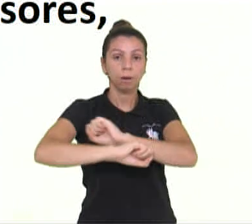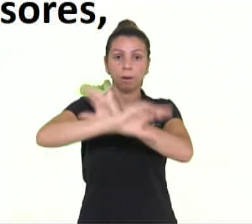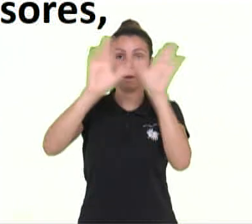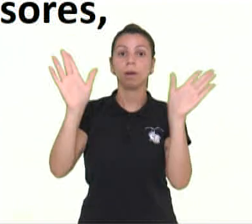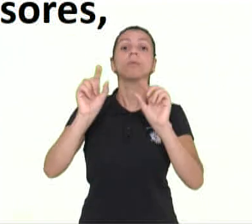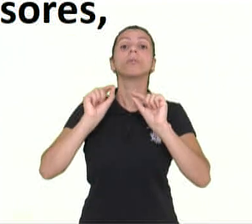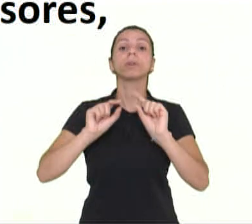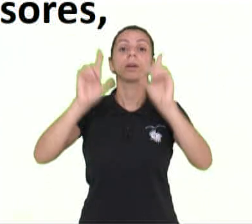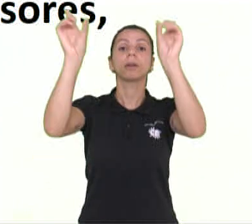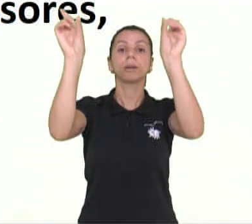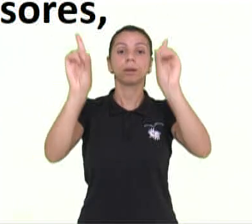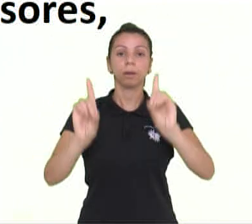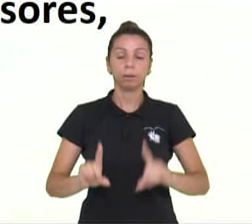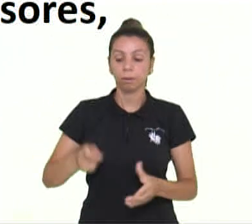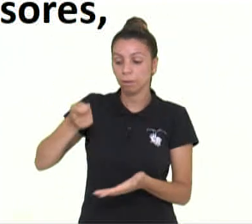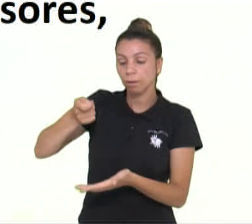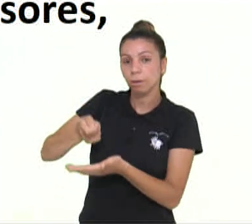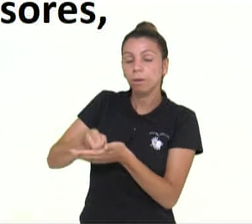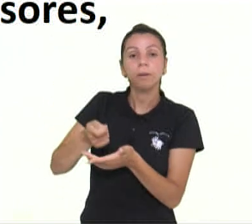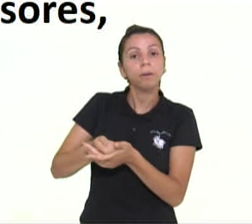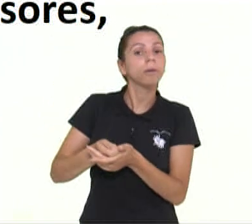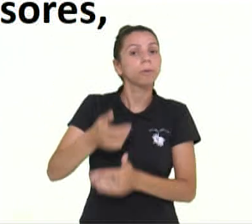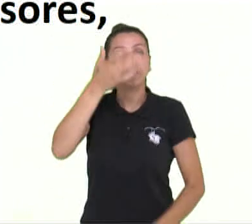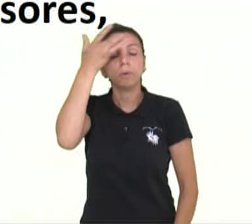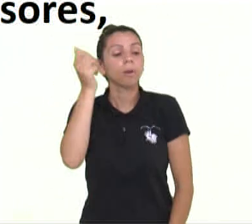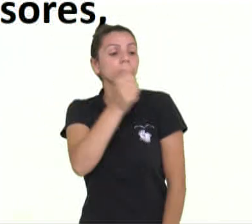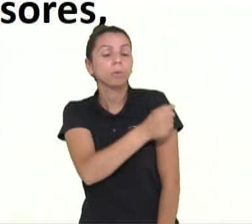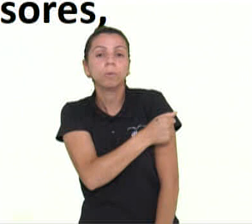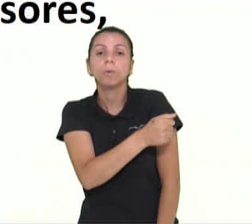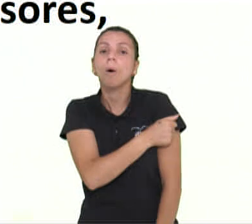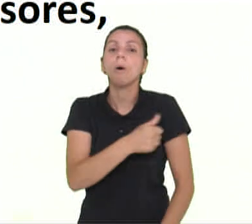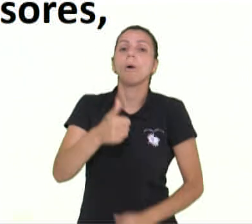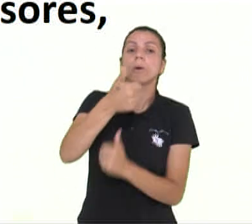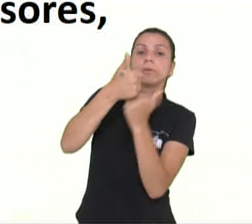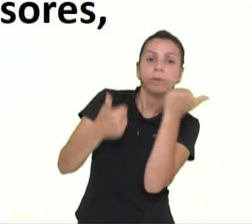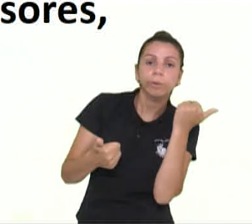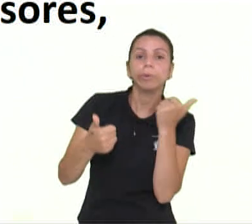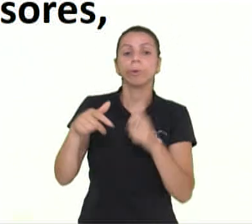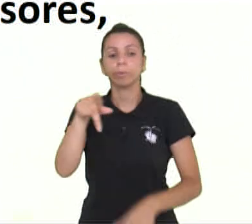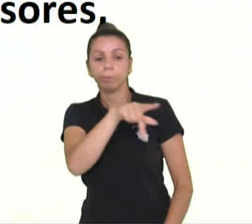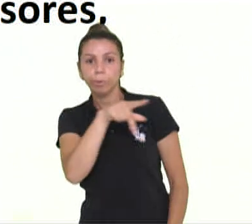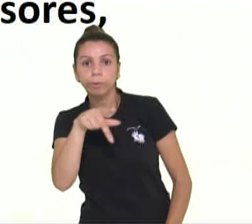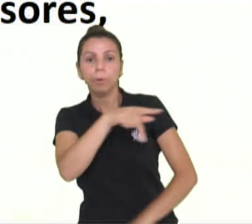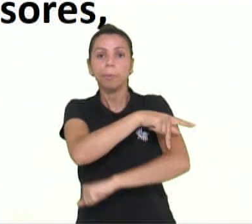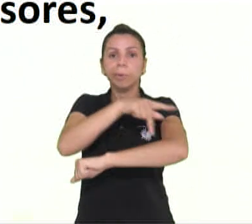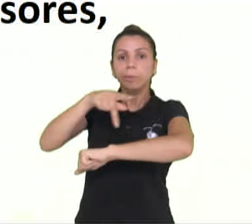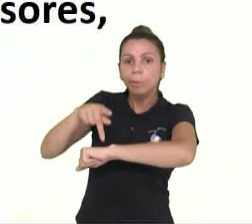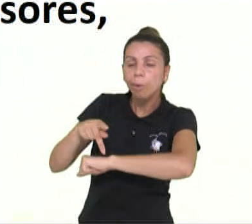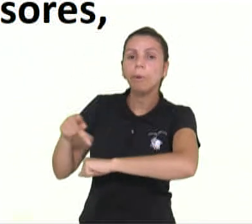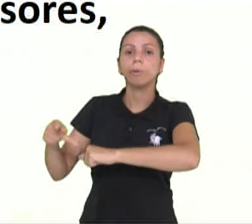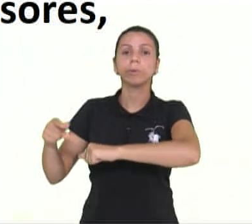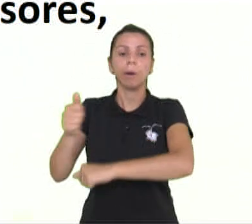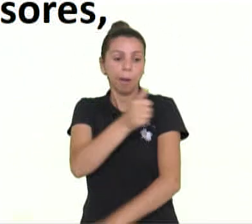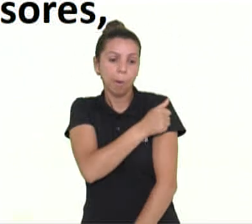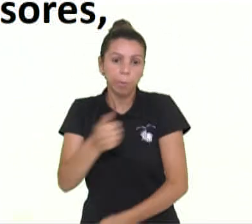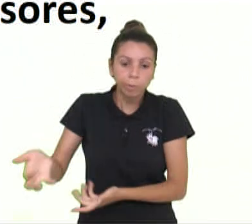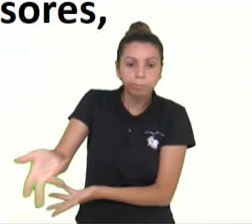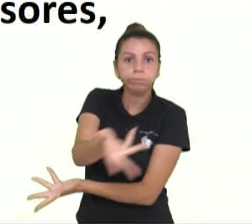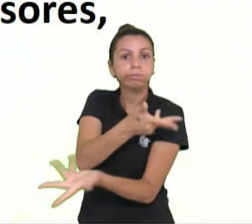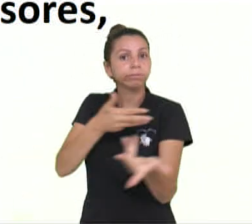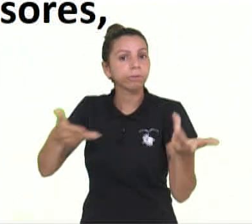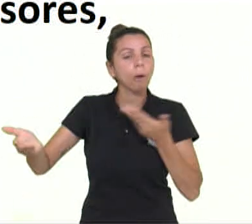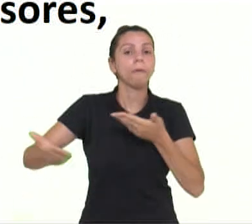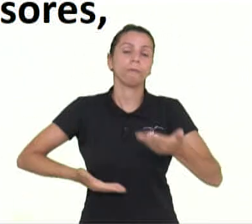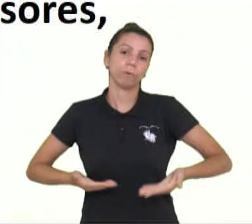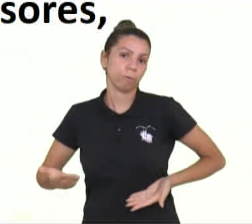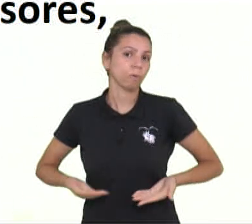direitos e deveres de quem se envolve na escola. Diretores, professores, pedagogas e pedagogos, funcionários e